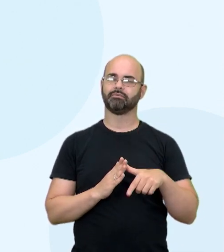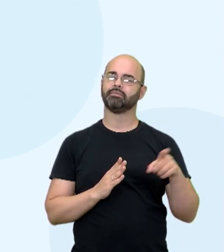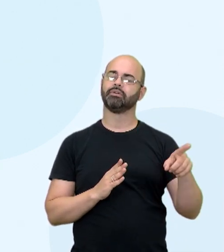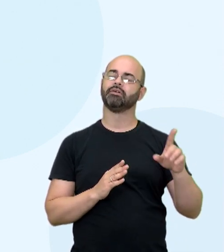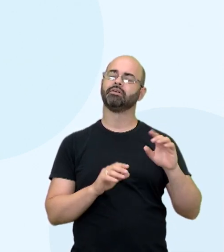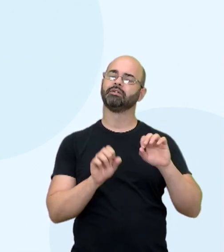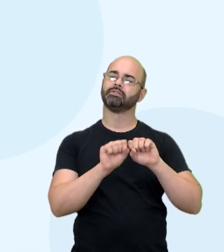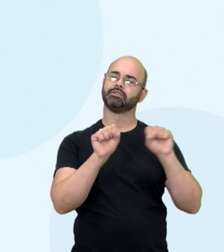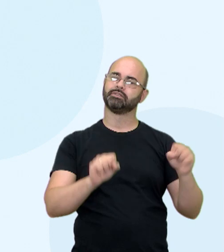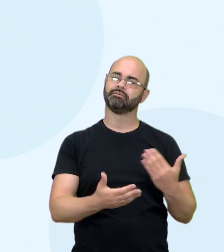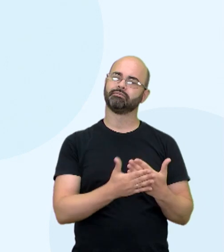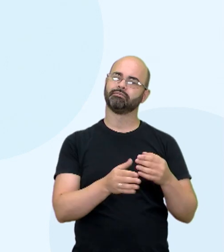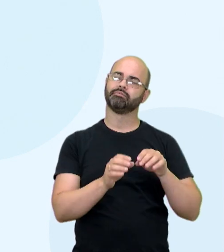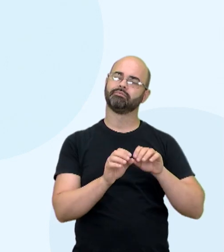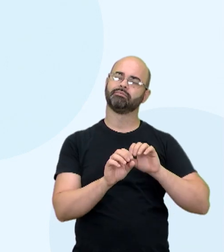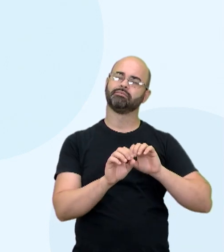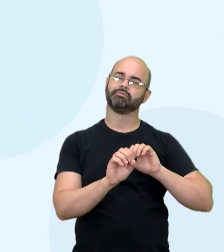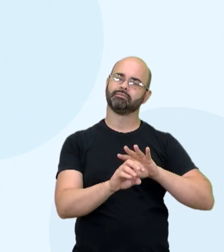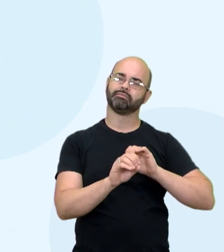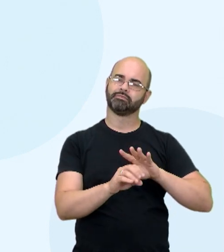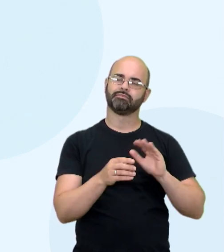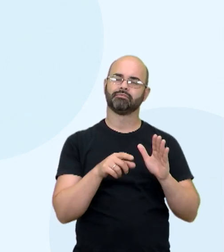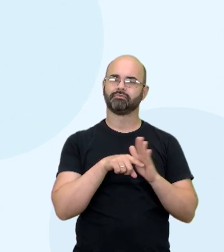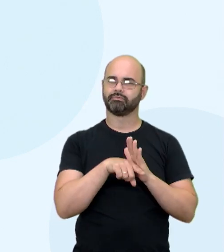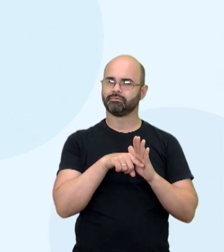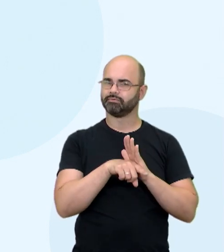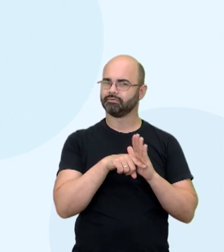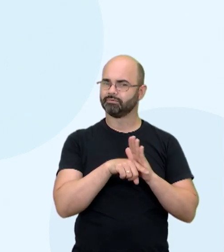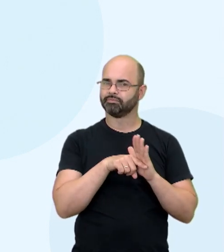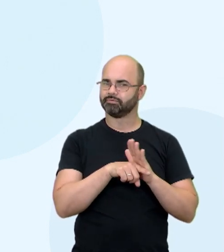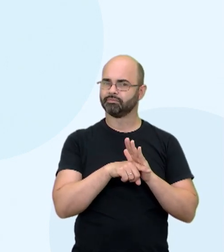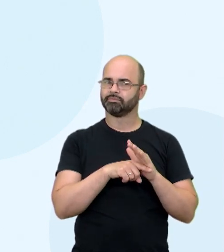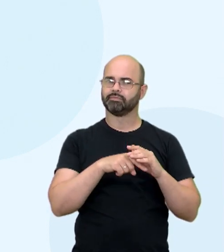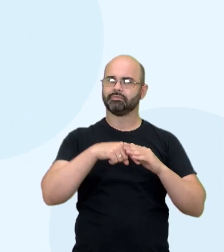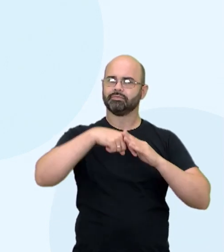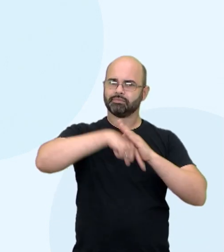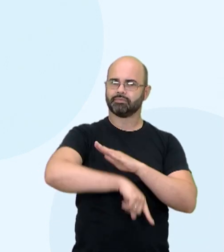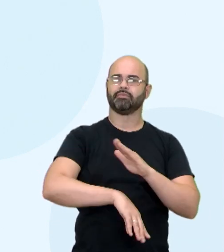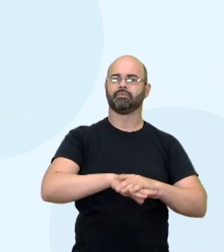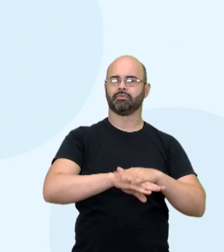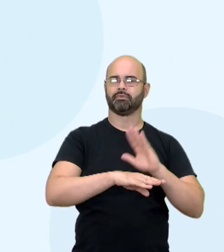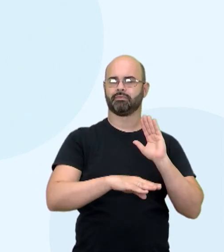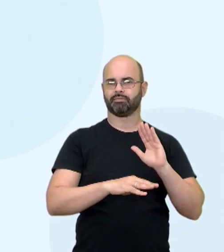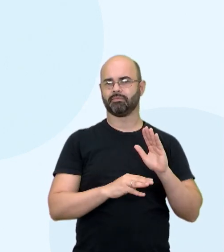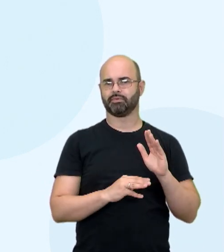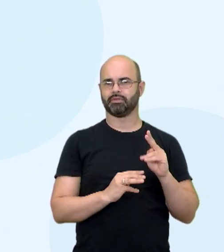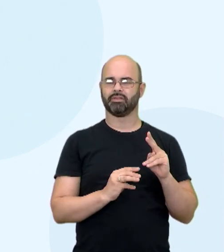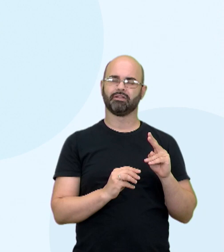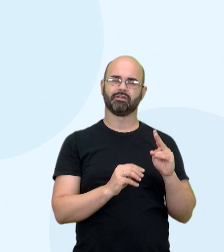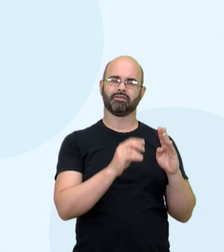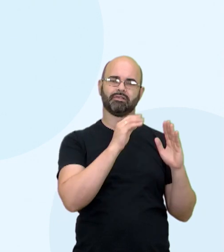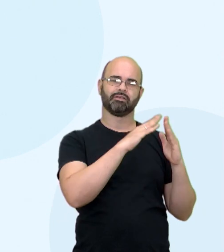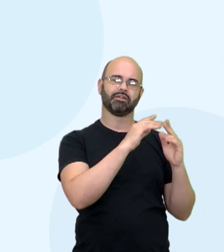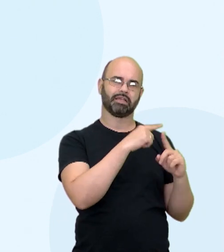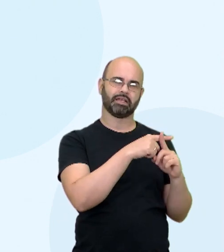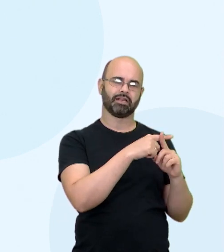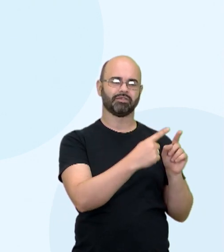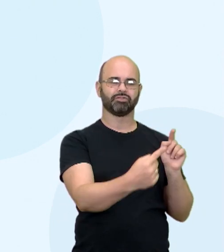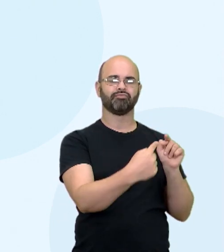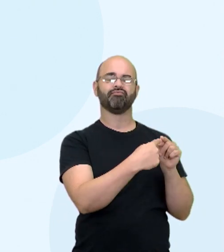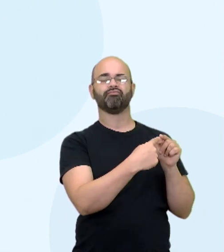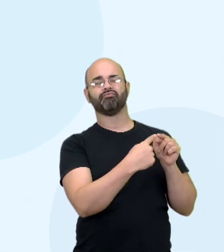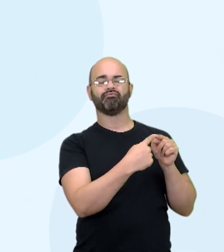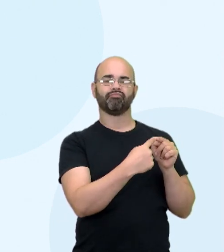de educação e investigação mais complexo do que os próprios colégios da Igreja, né? E